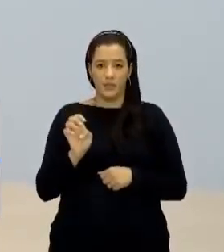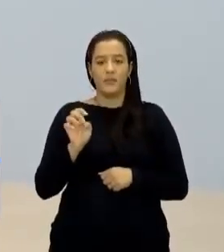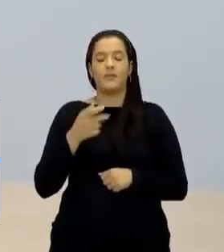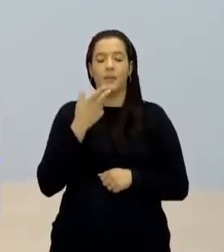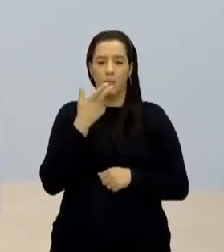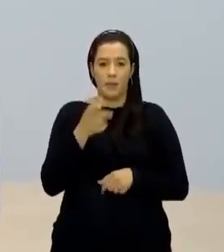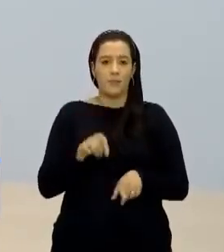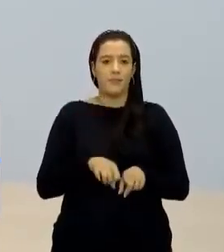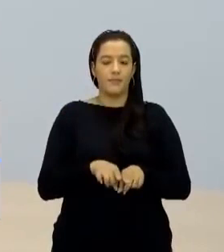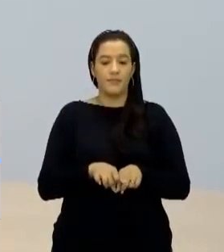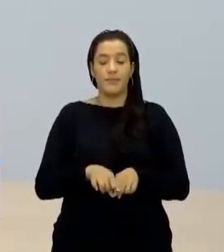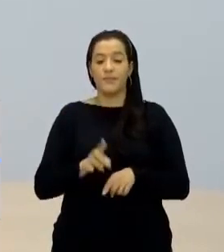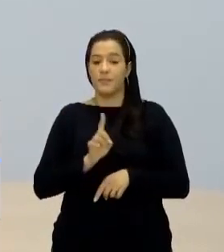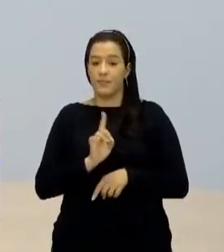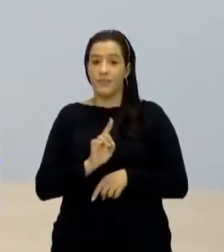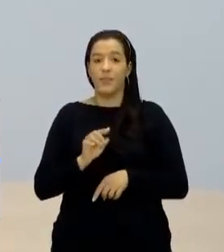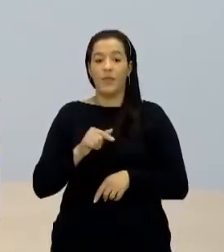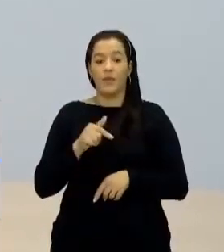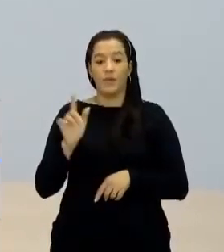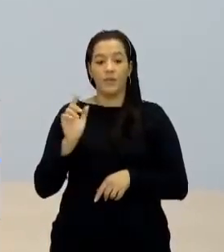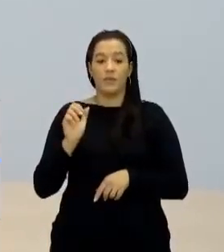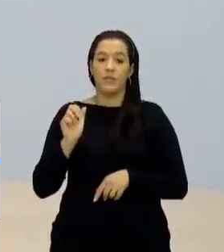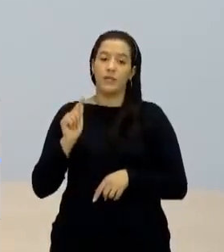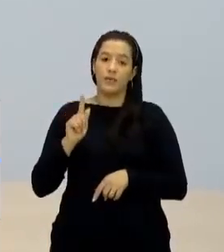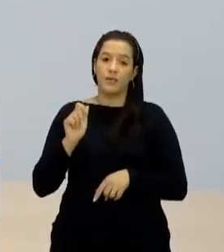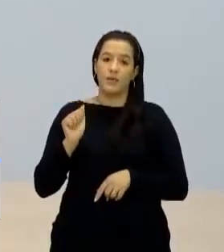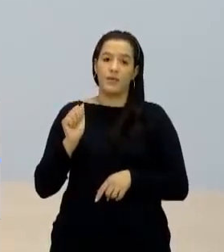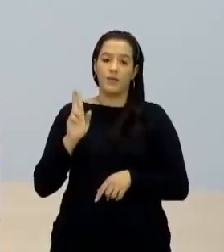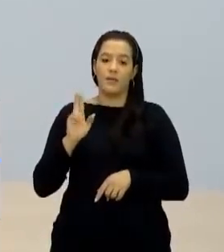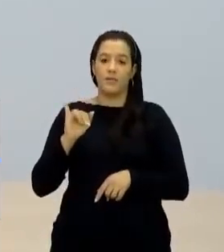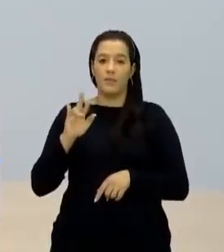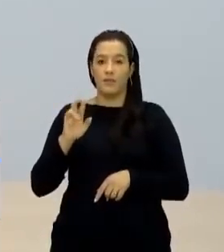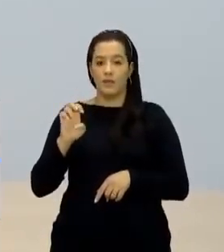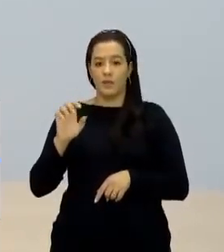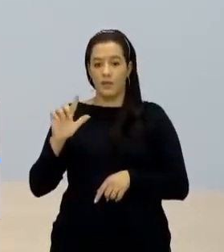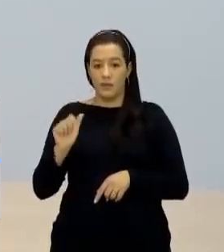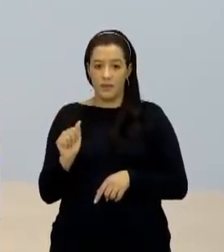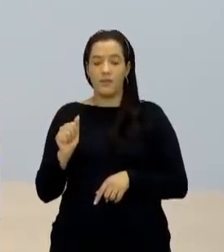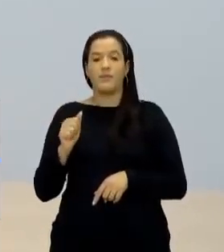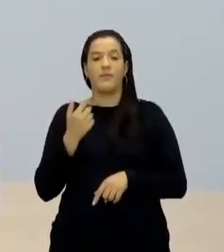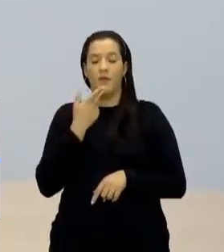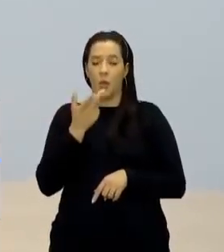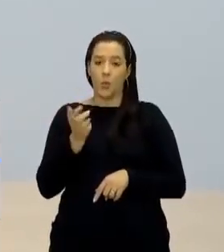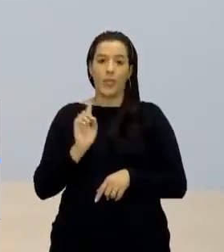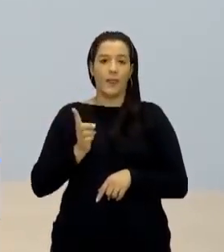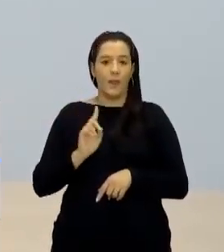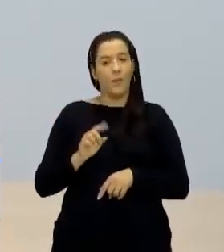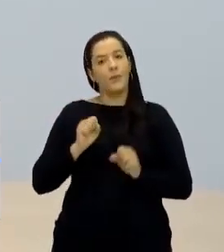respondeu, não, pois a pessoa pegava a doença. Aí fica a discussão, né, Joel?